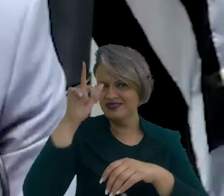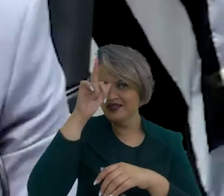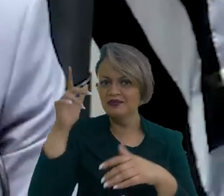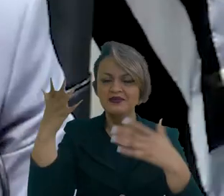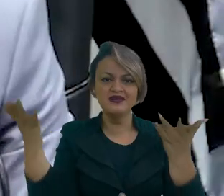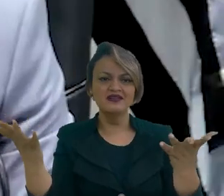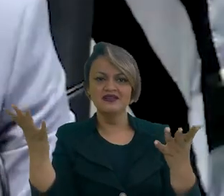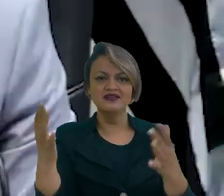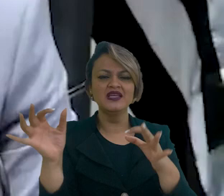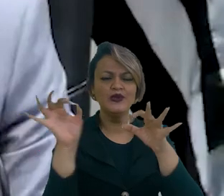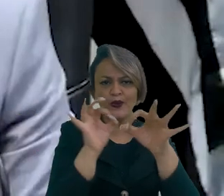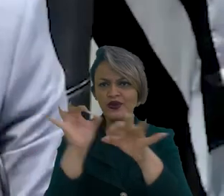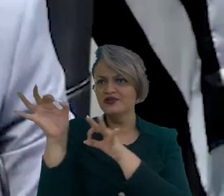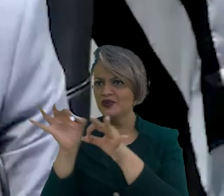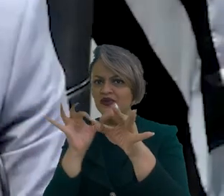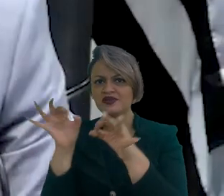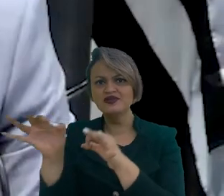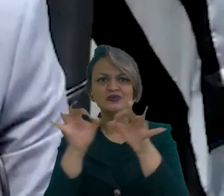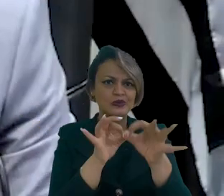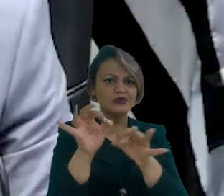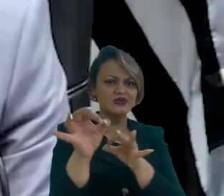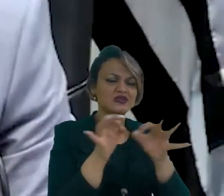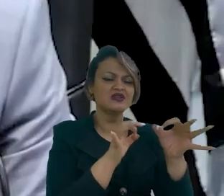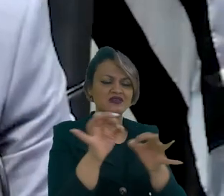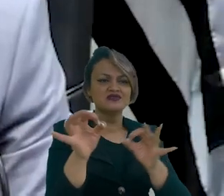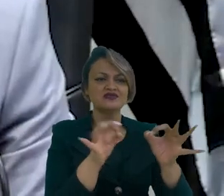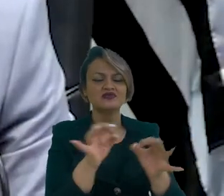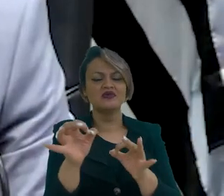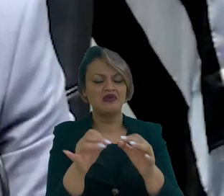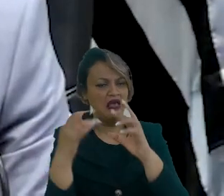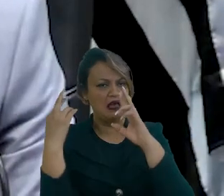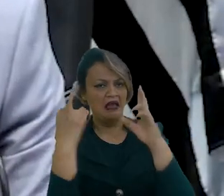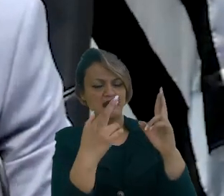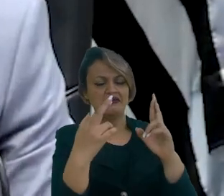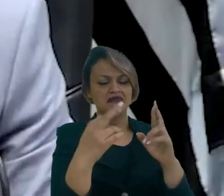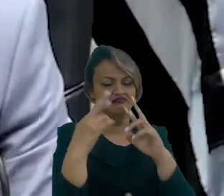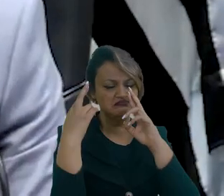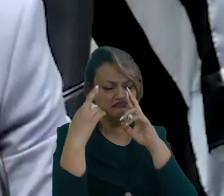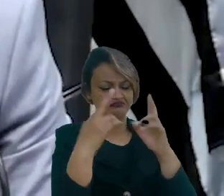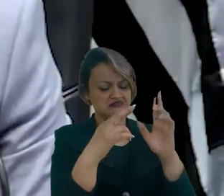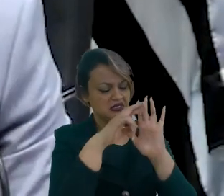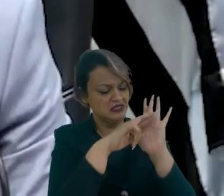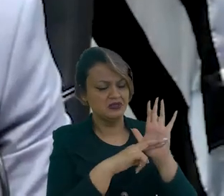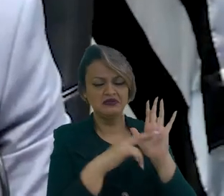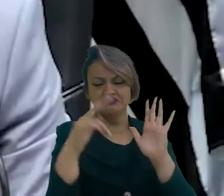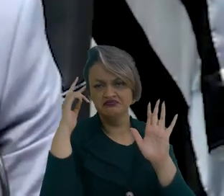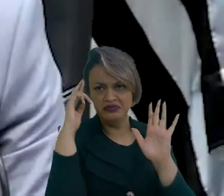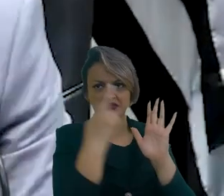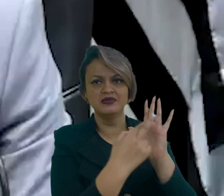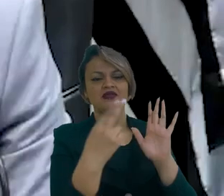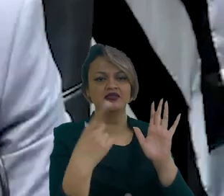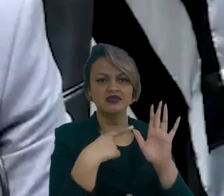como a Alemanha é extremamente organizada e respeita regras